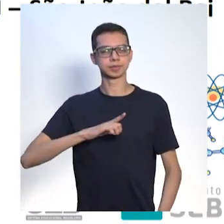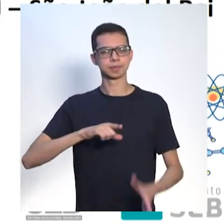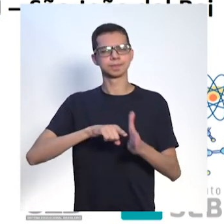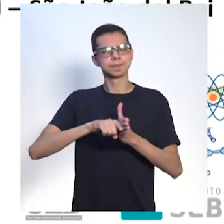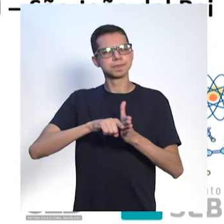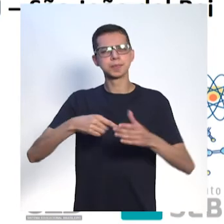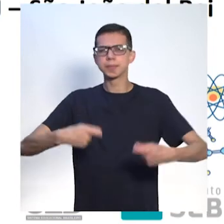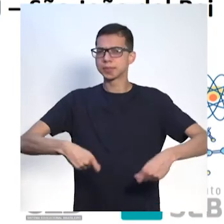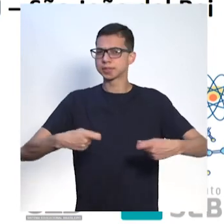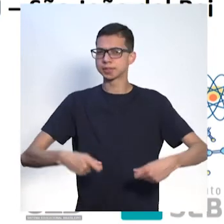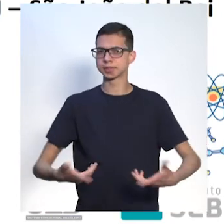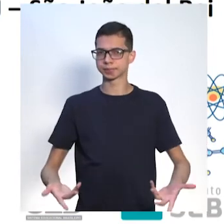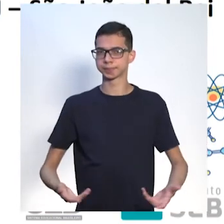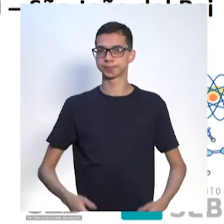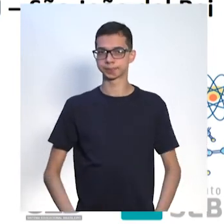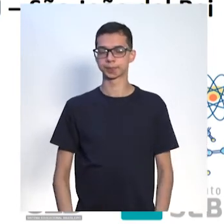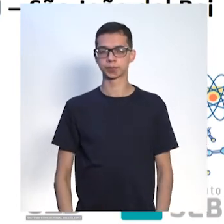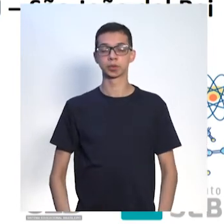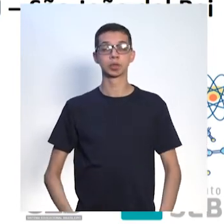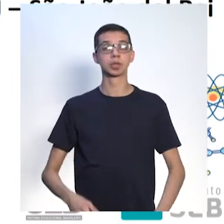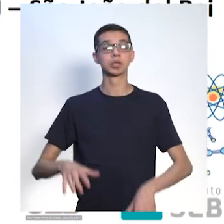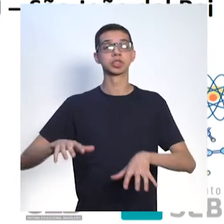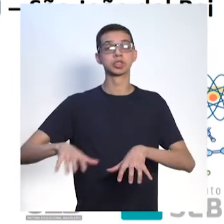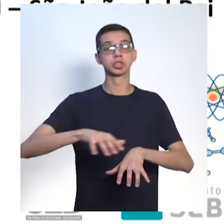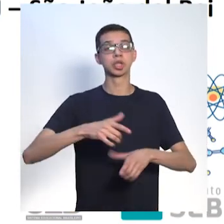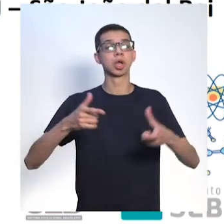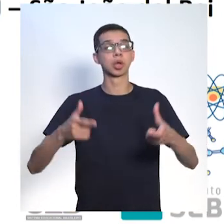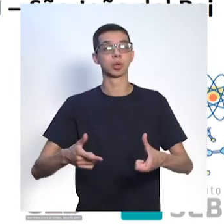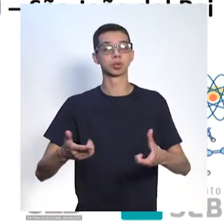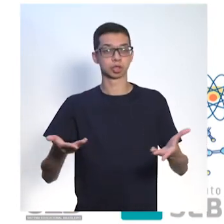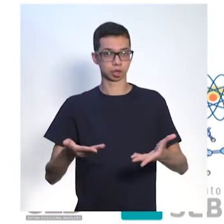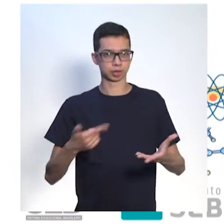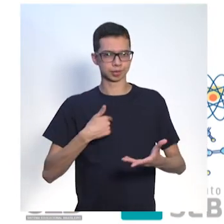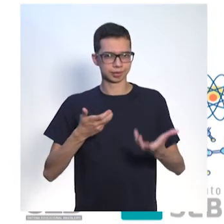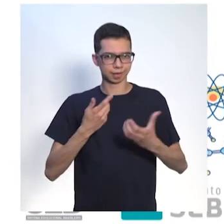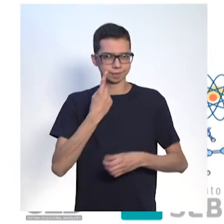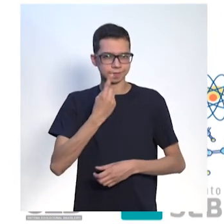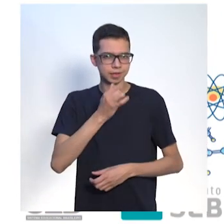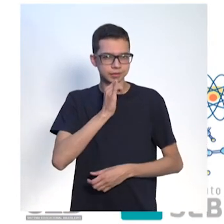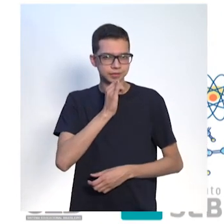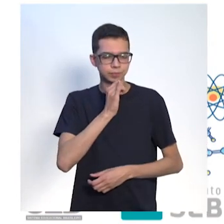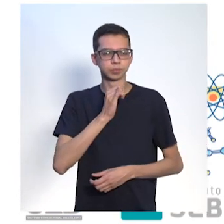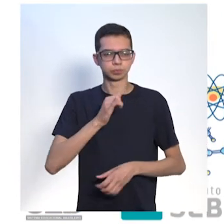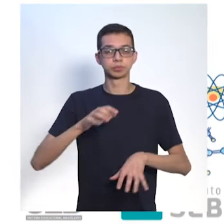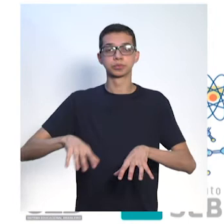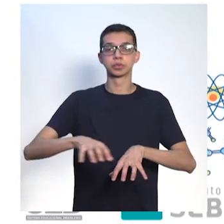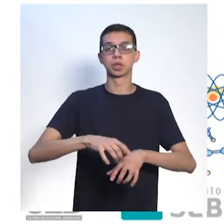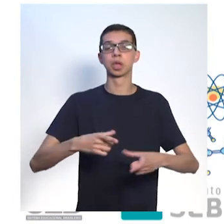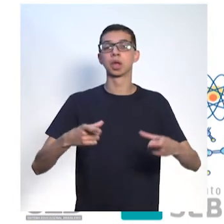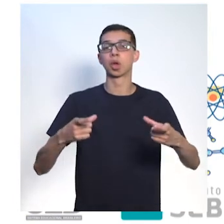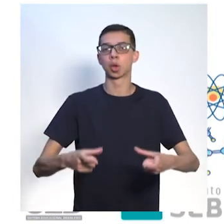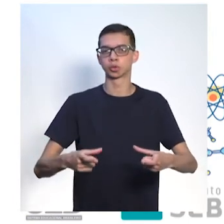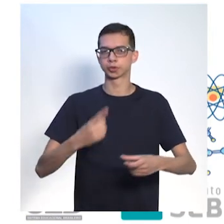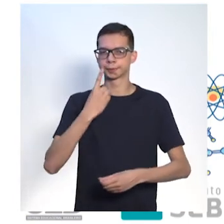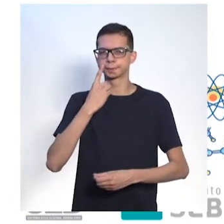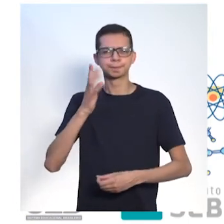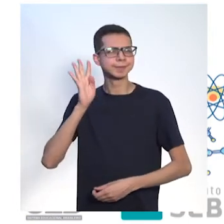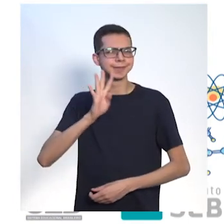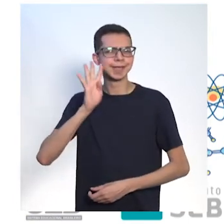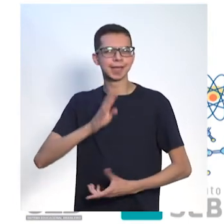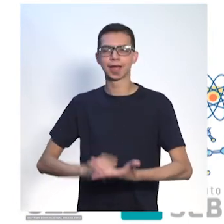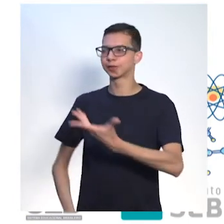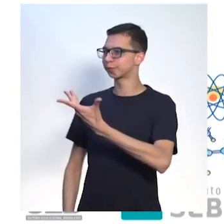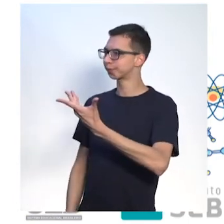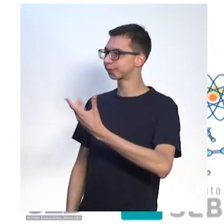Tá? Tadeu, vamos ver outra região? Vamos ver outra região. Olha que legal. Quem está na região do lado